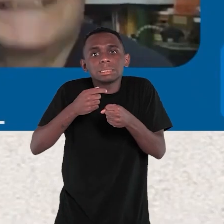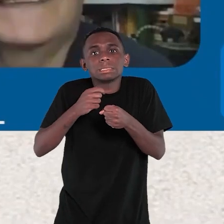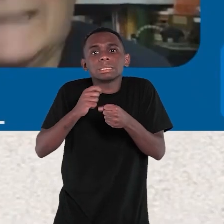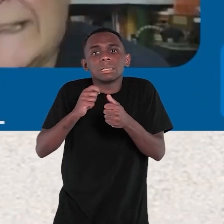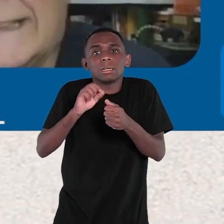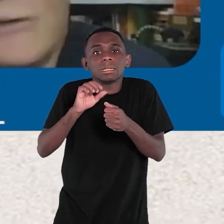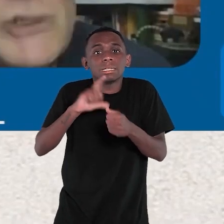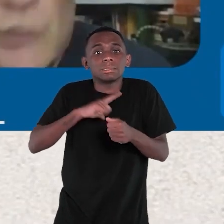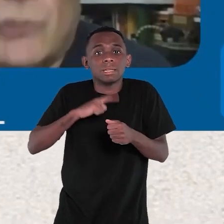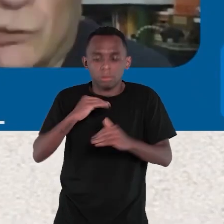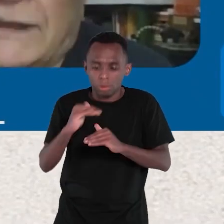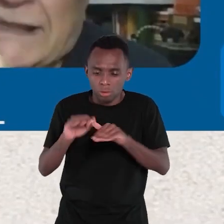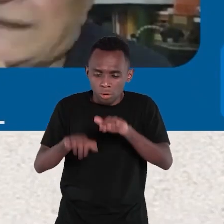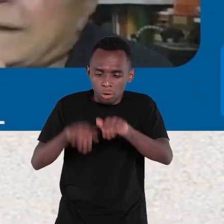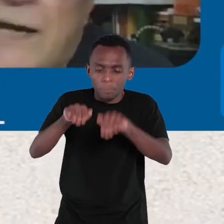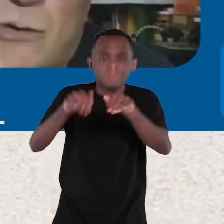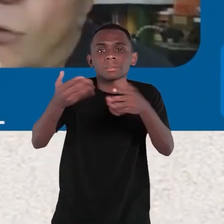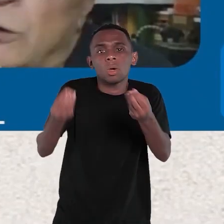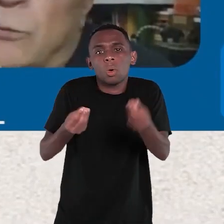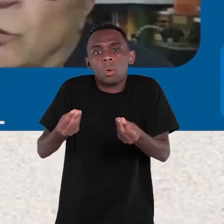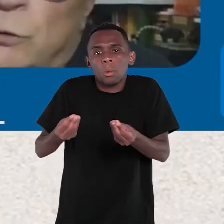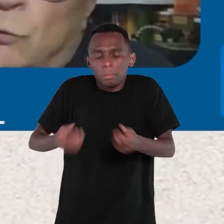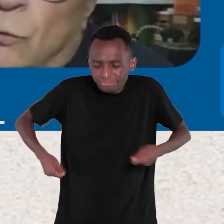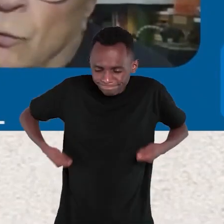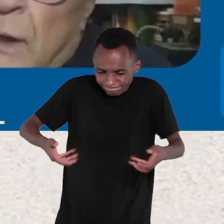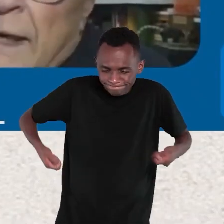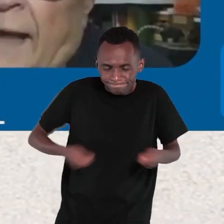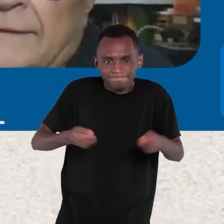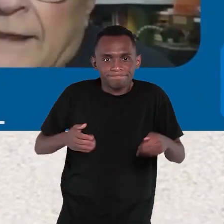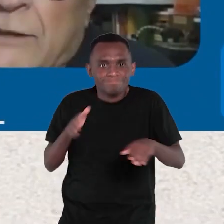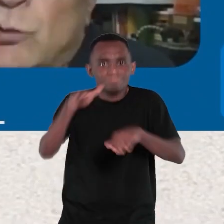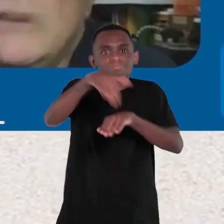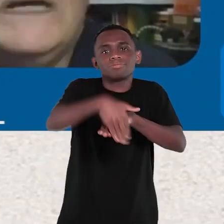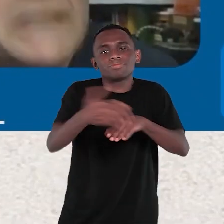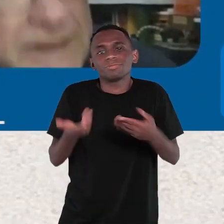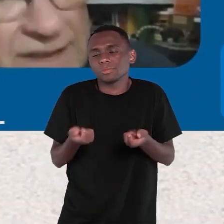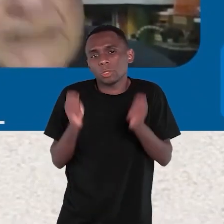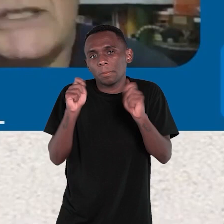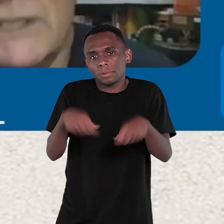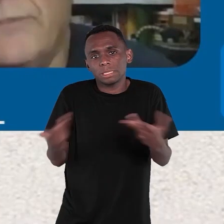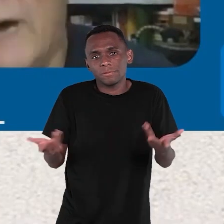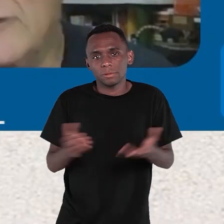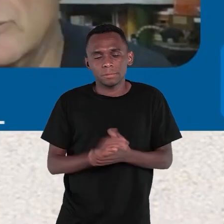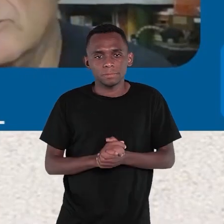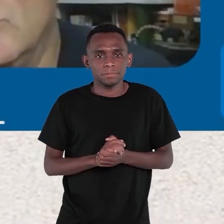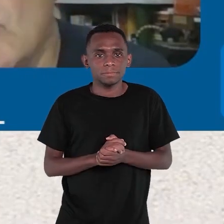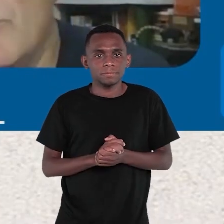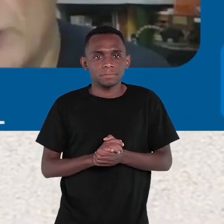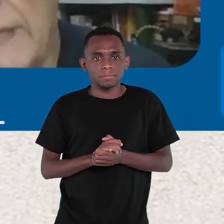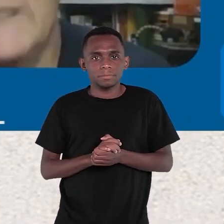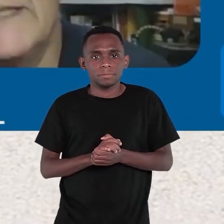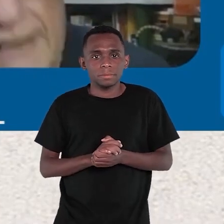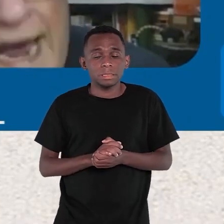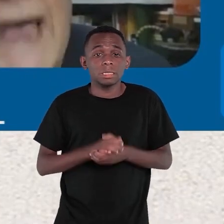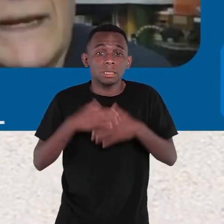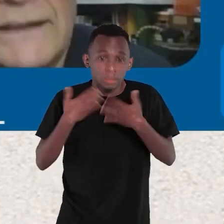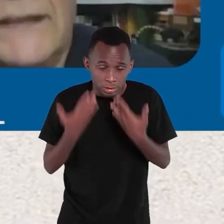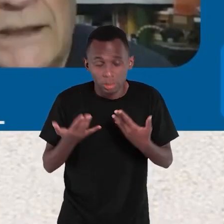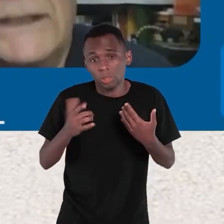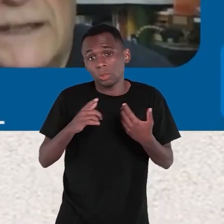né? Então, isso tudo a gente tem um olho muito atento. Existe, de fato, um componente